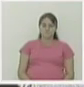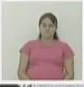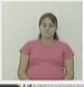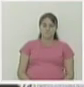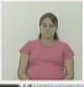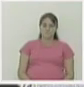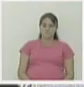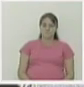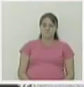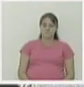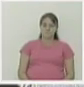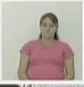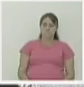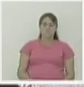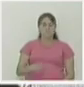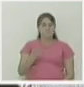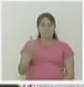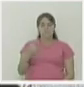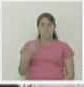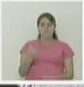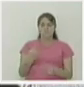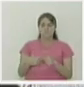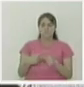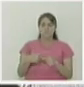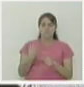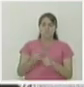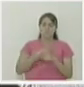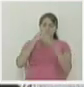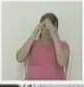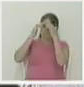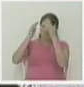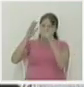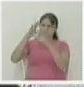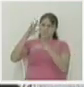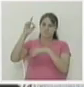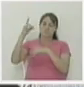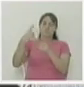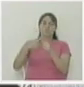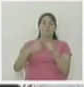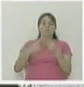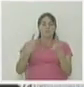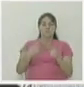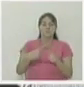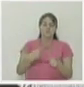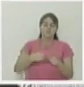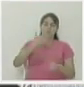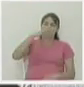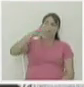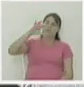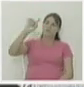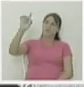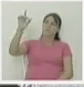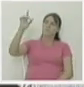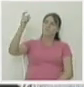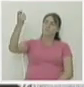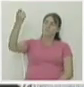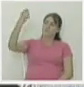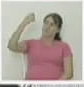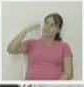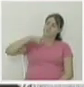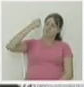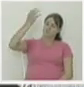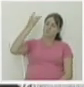obras, não é pela observância da lei, mas é por graça que nos vem